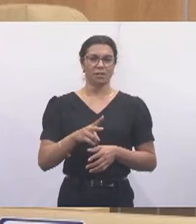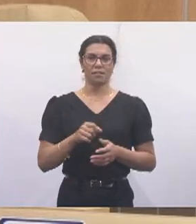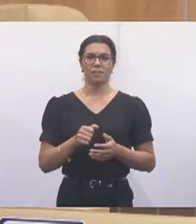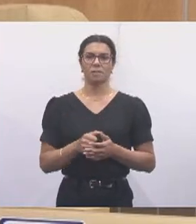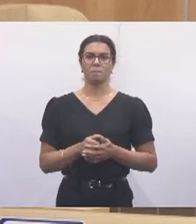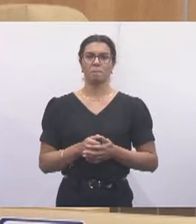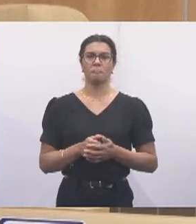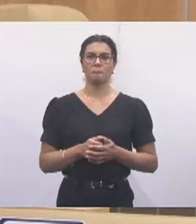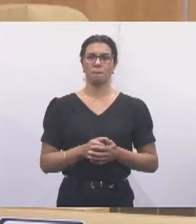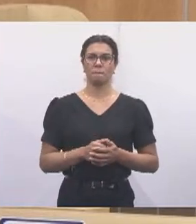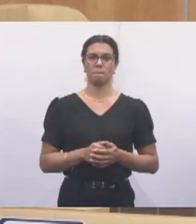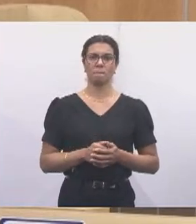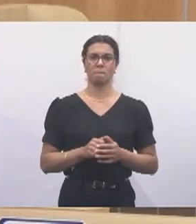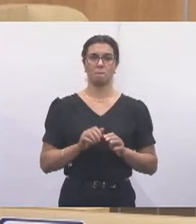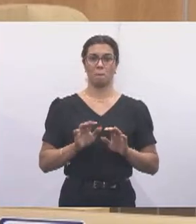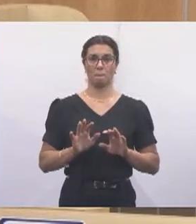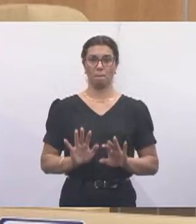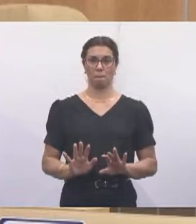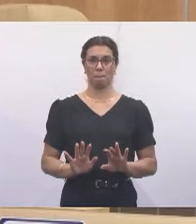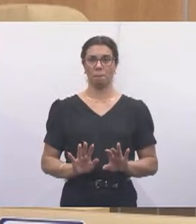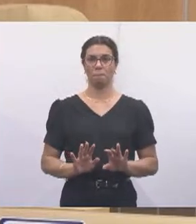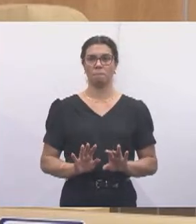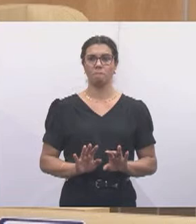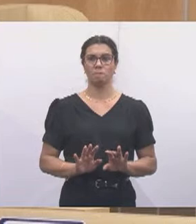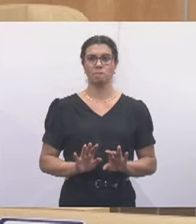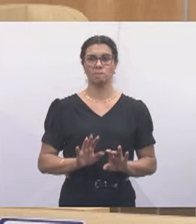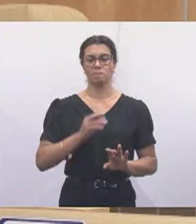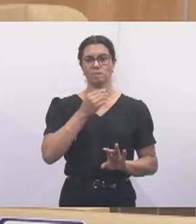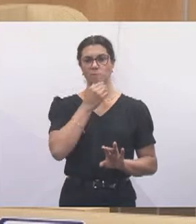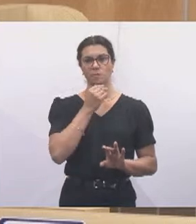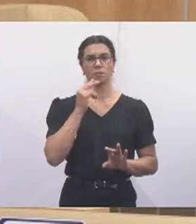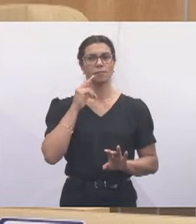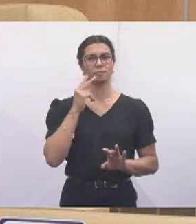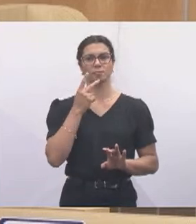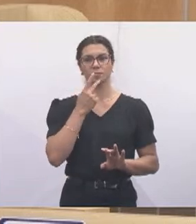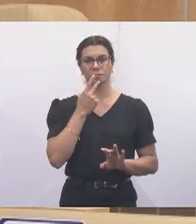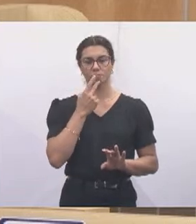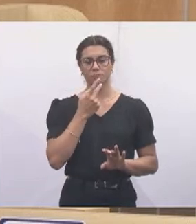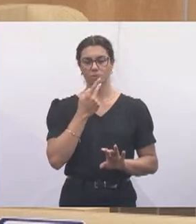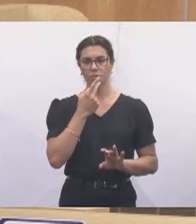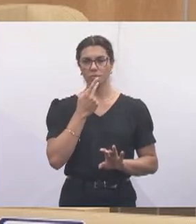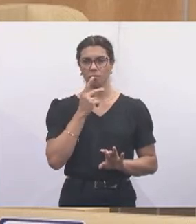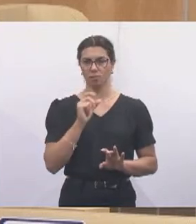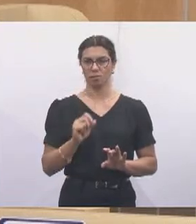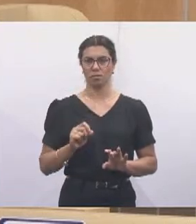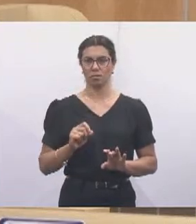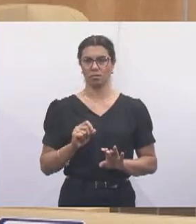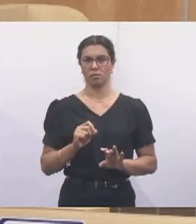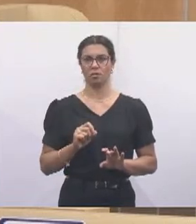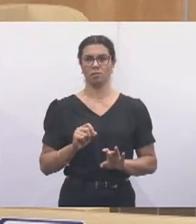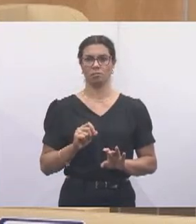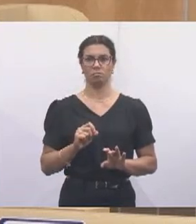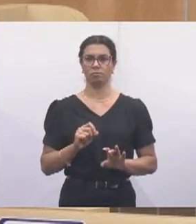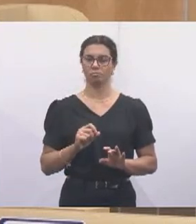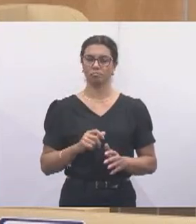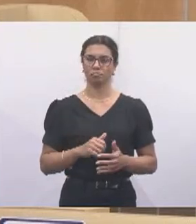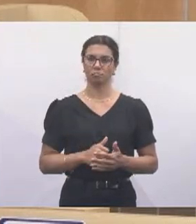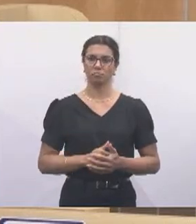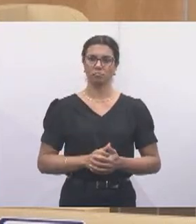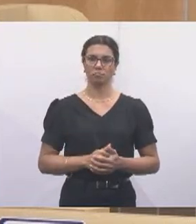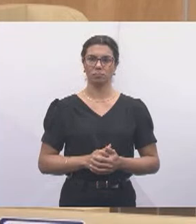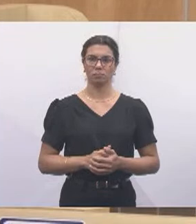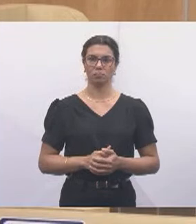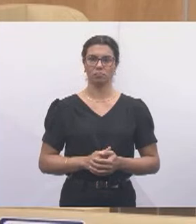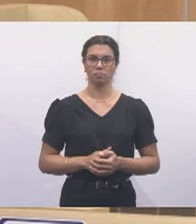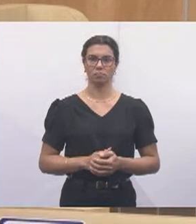No entanto, o nobre vereador, ele cita com todas as letras, inclusive em apresentação,